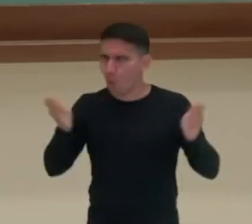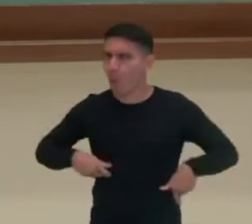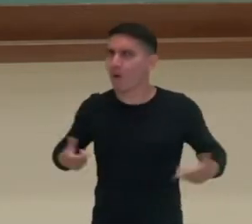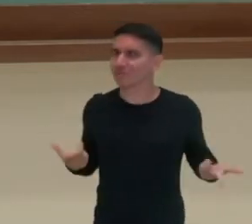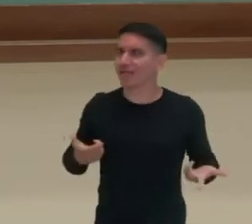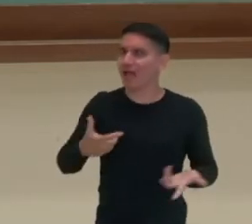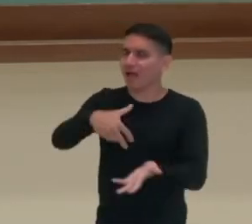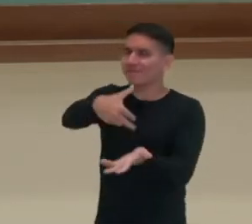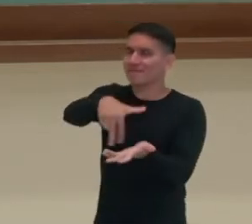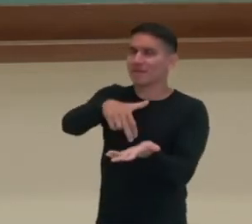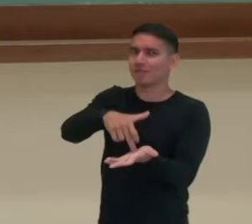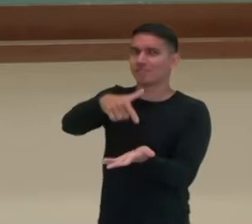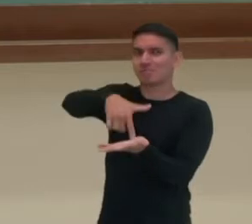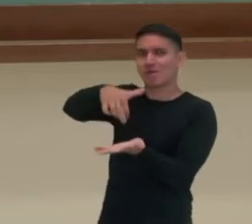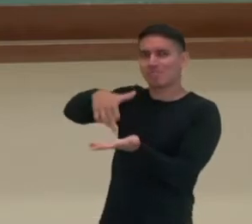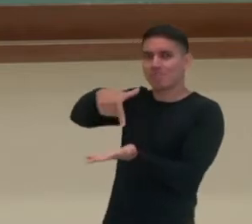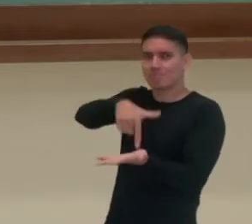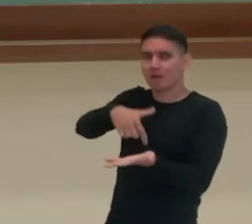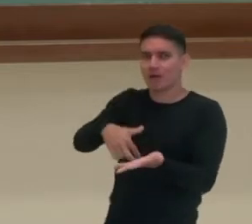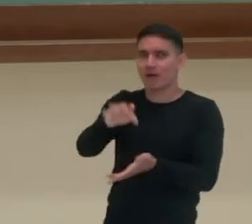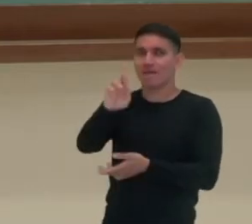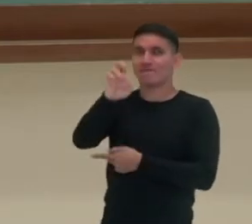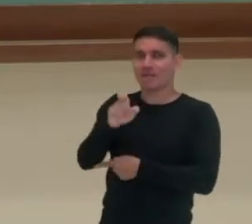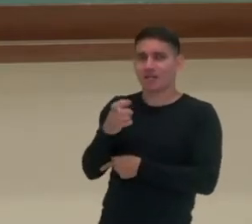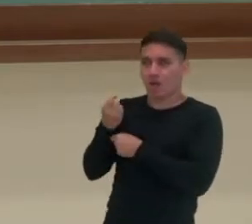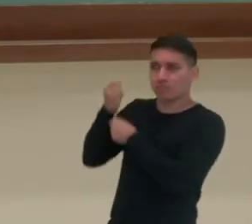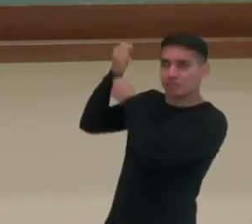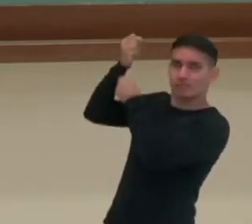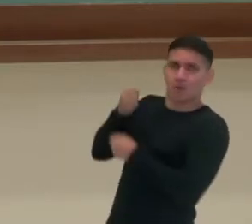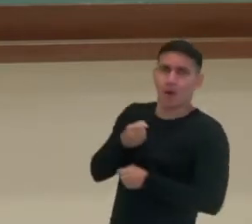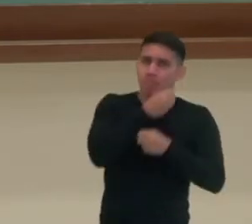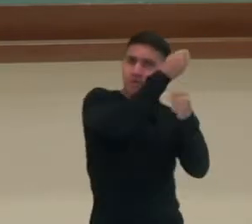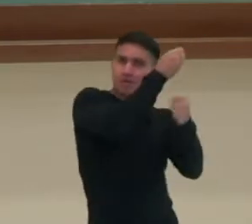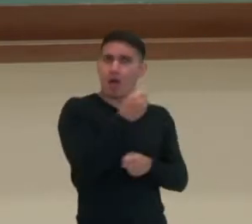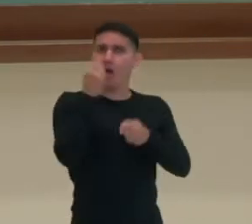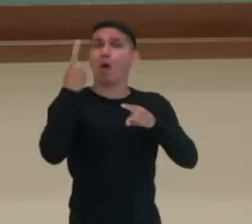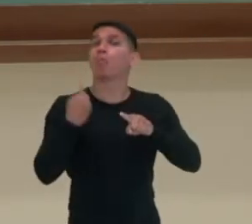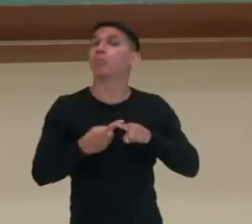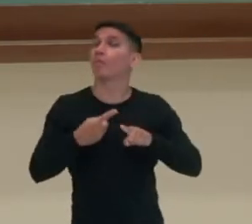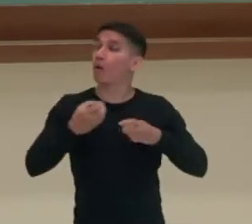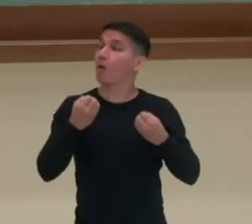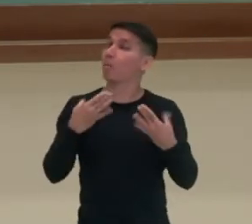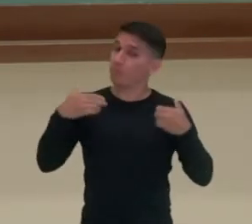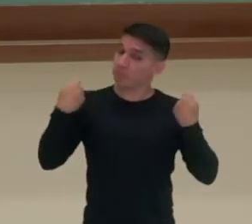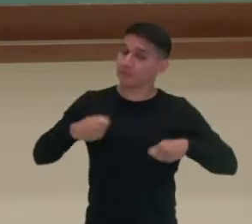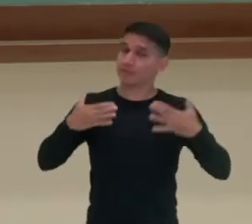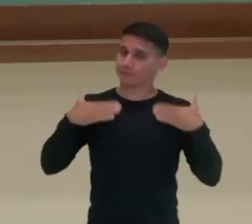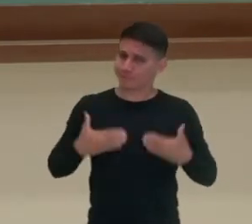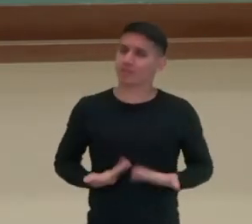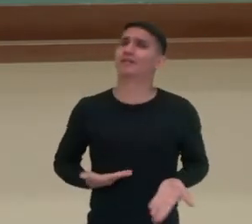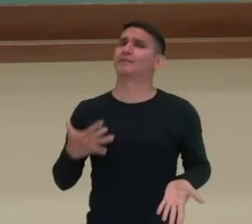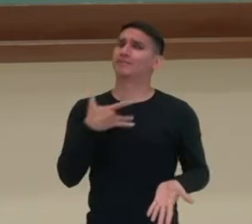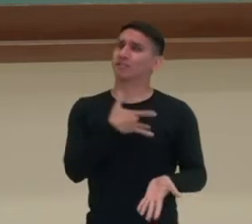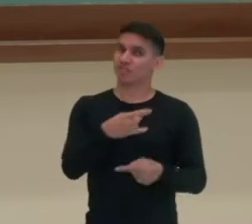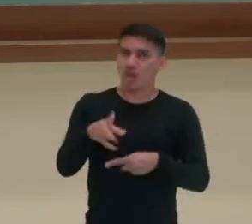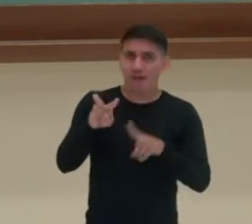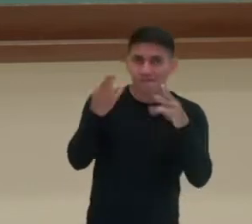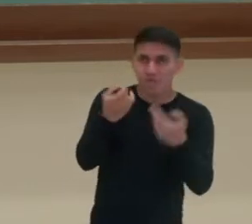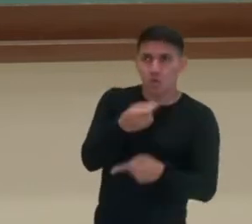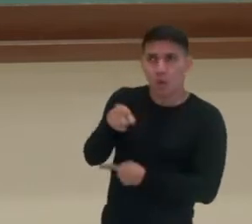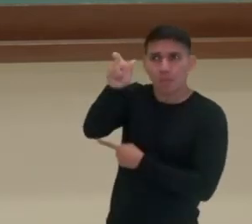o frevo exige esforço físico, um bom físico. Porque você já viu uma pessoa